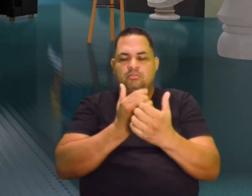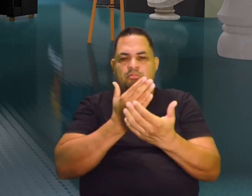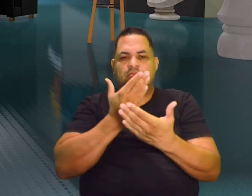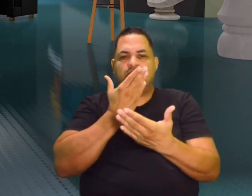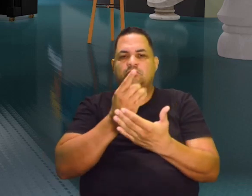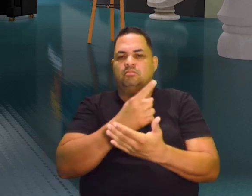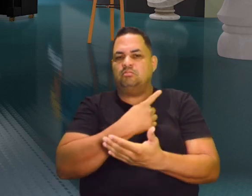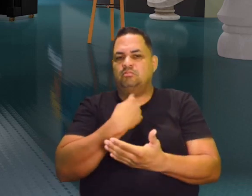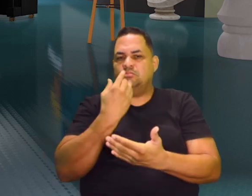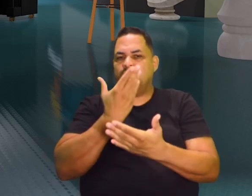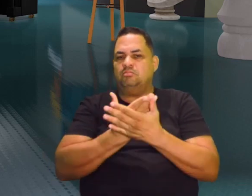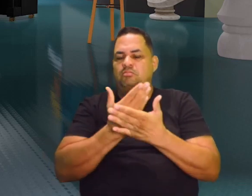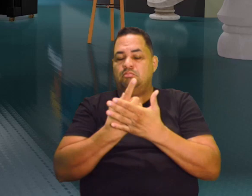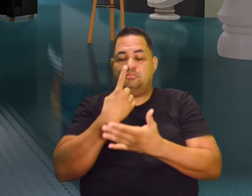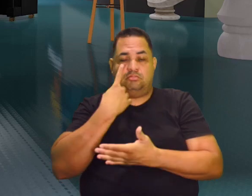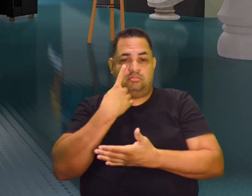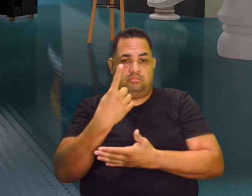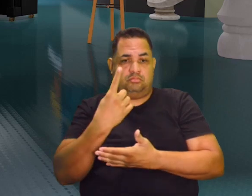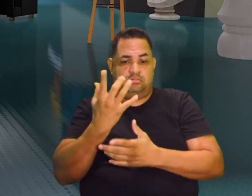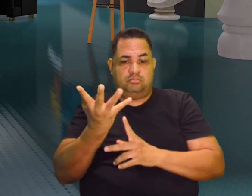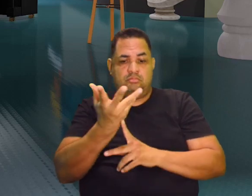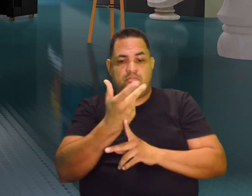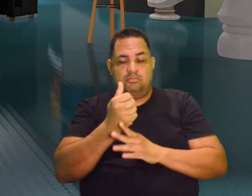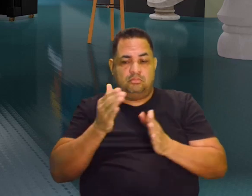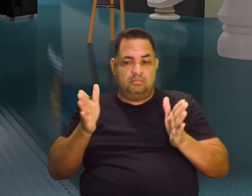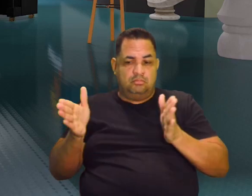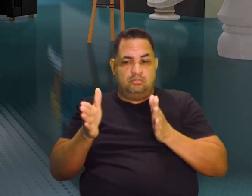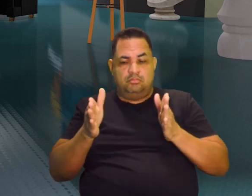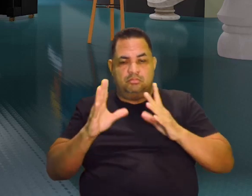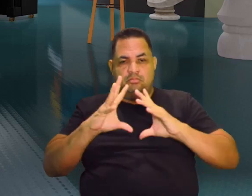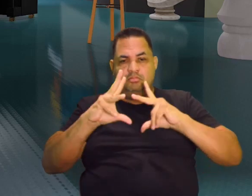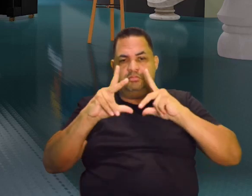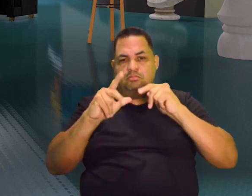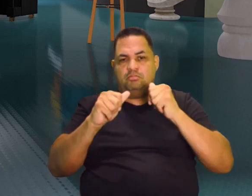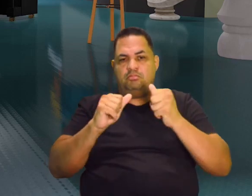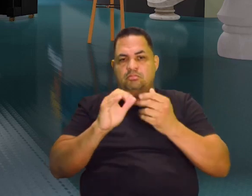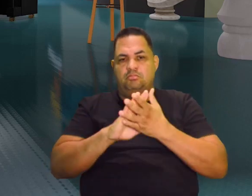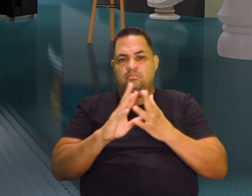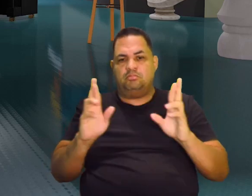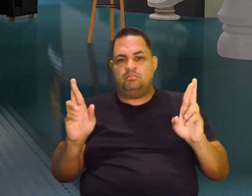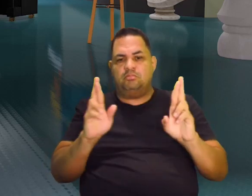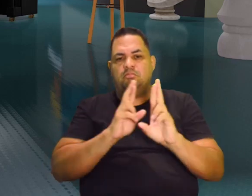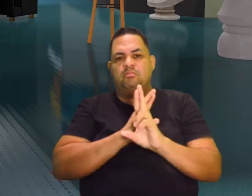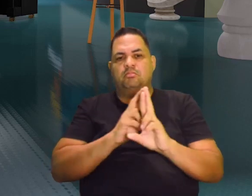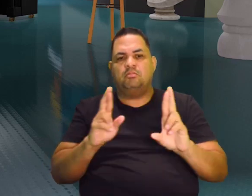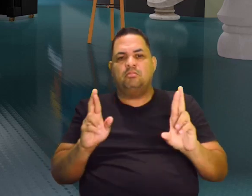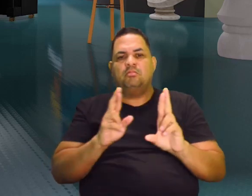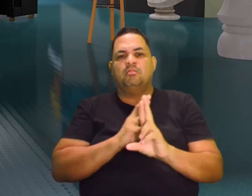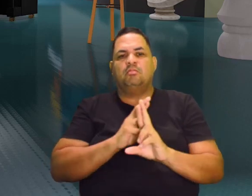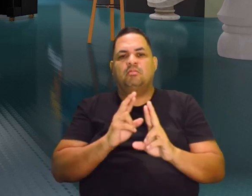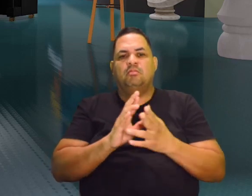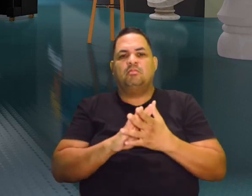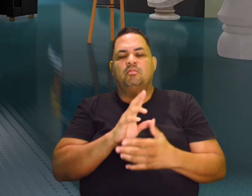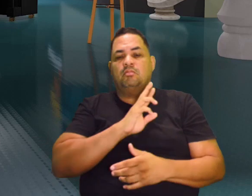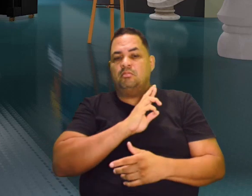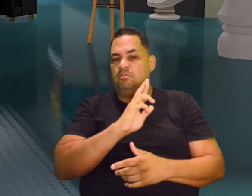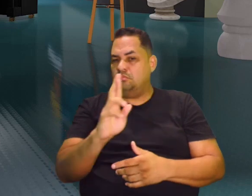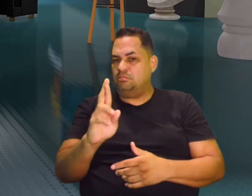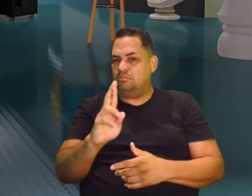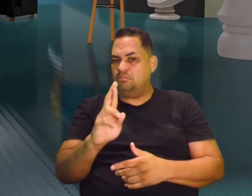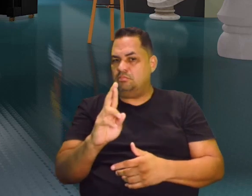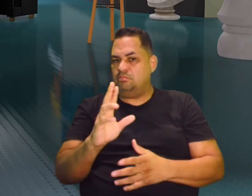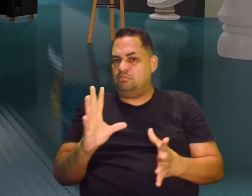vocês observam que a arte desse período é toda interligada, né, à religião,